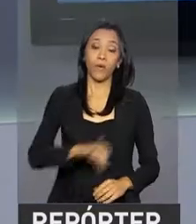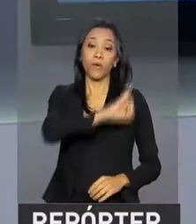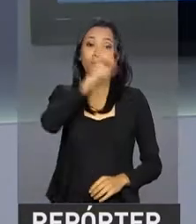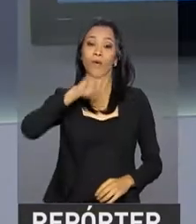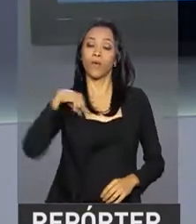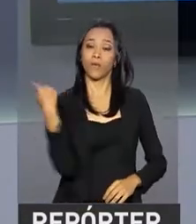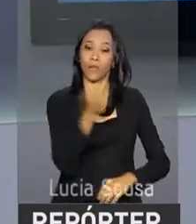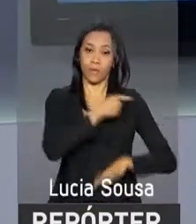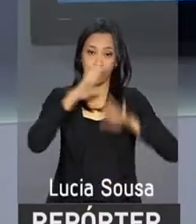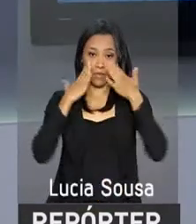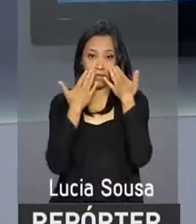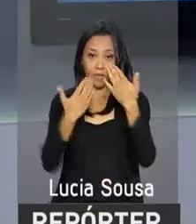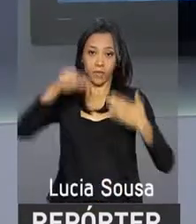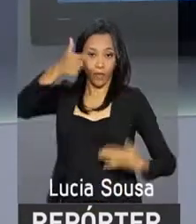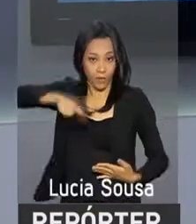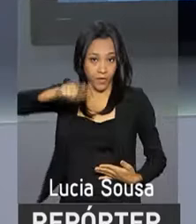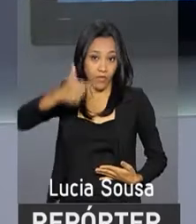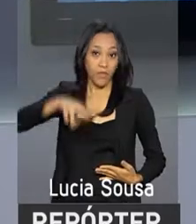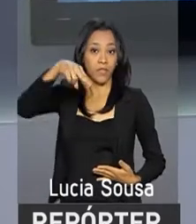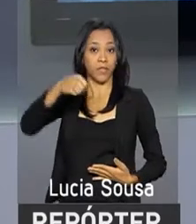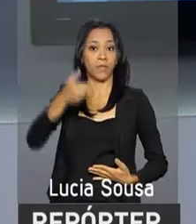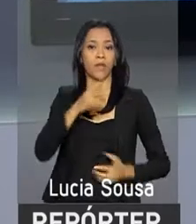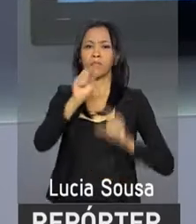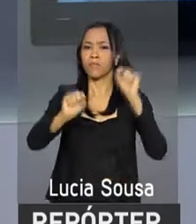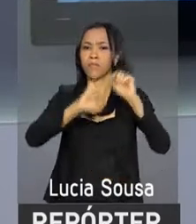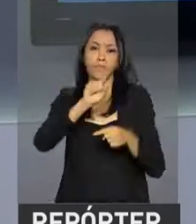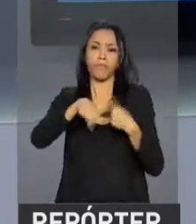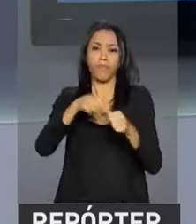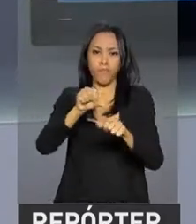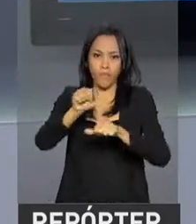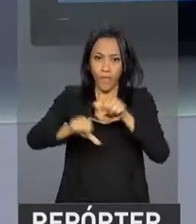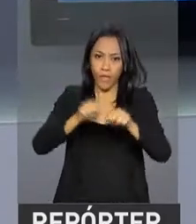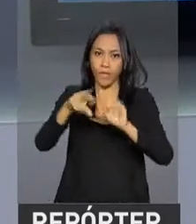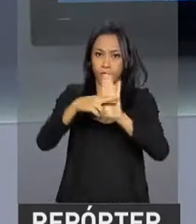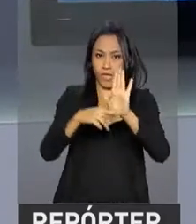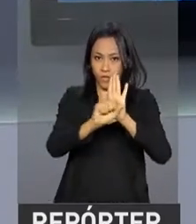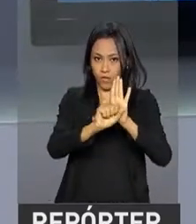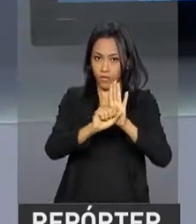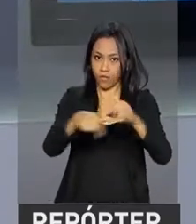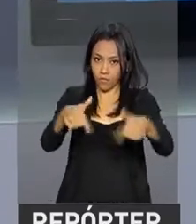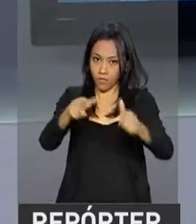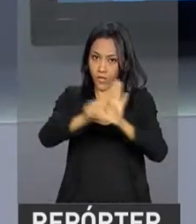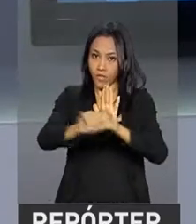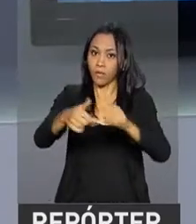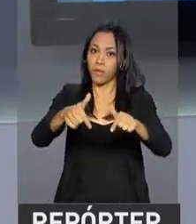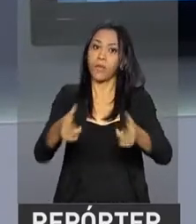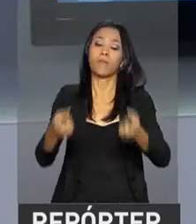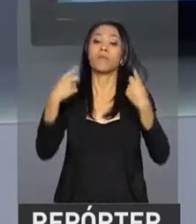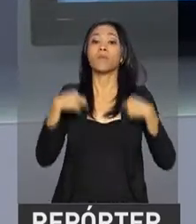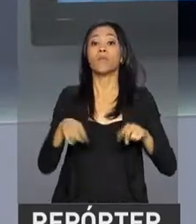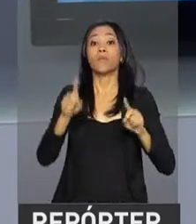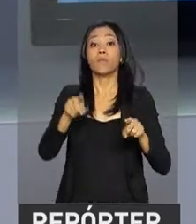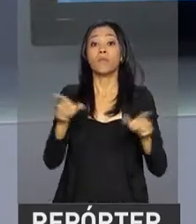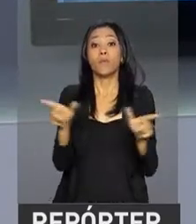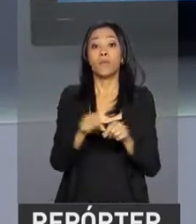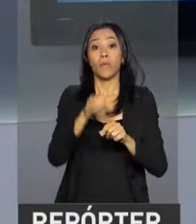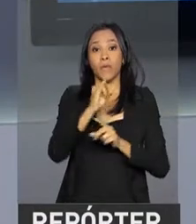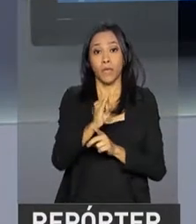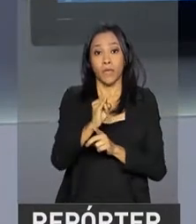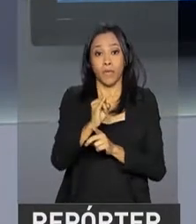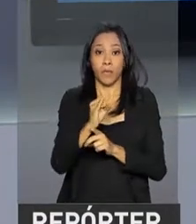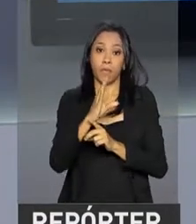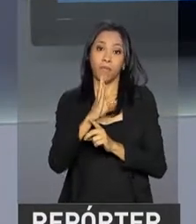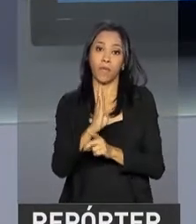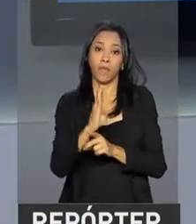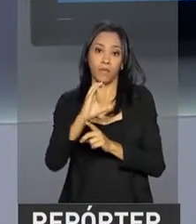Olá, estamos de volta com o repórter NBR e as notícias do governo federal. O índice de atividade econômica do Banco Central, IBCBR,